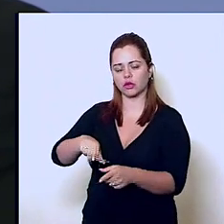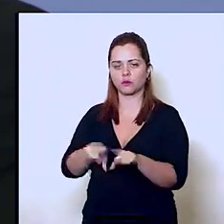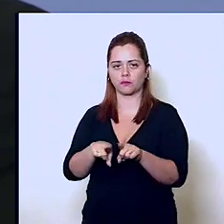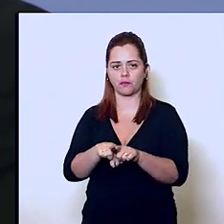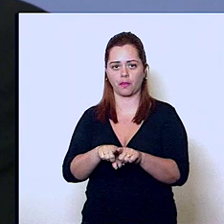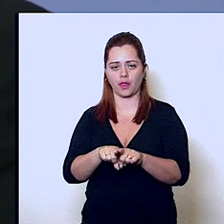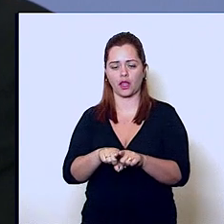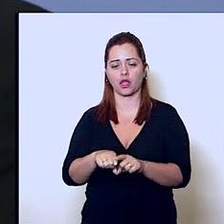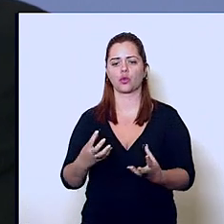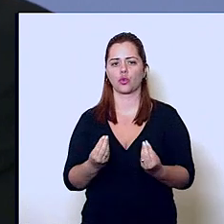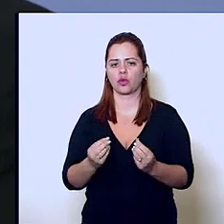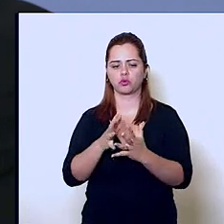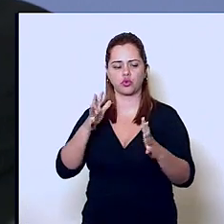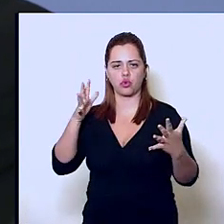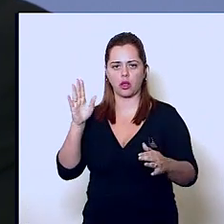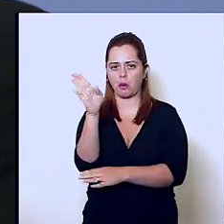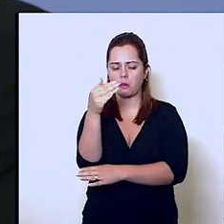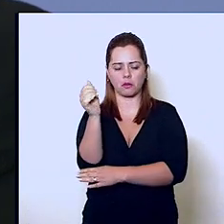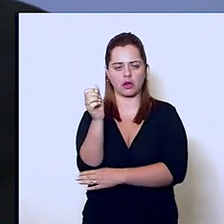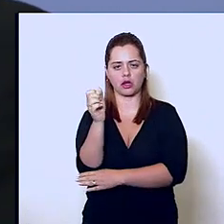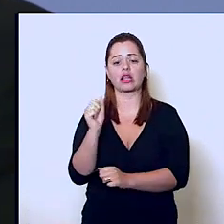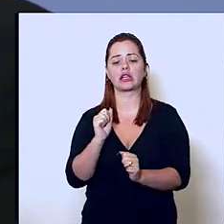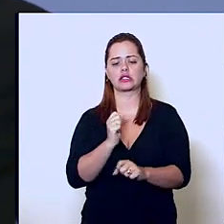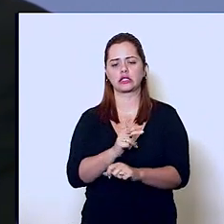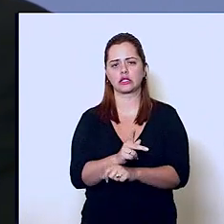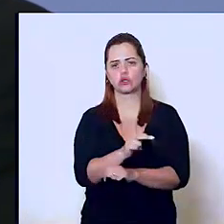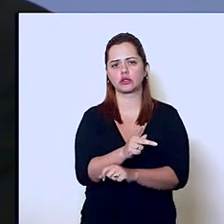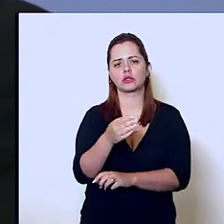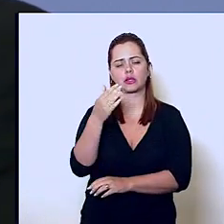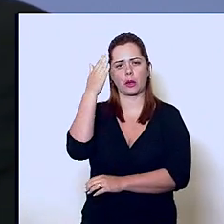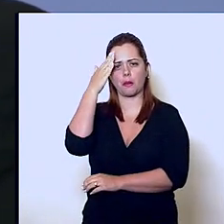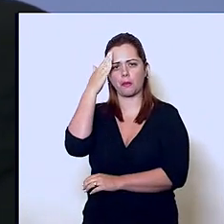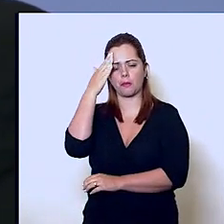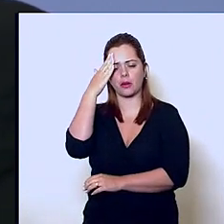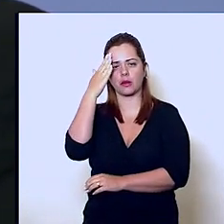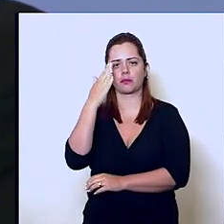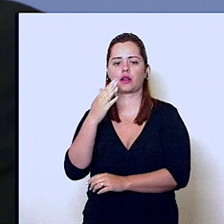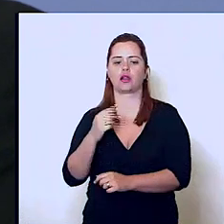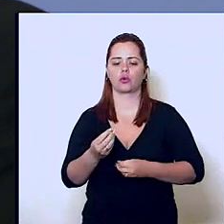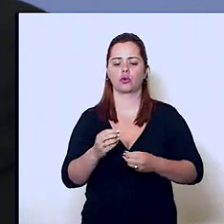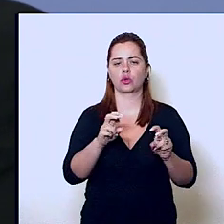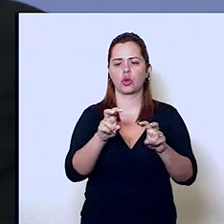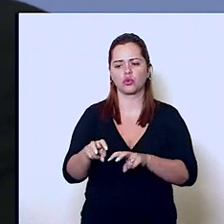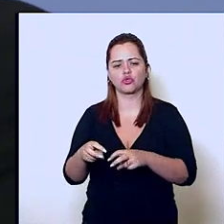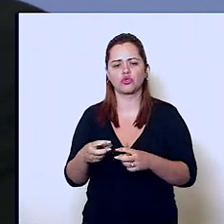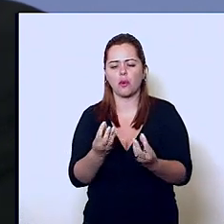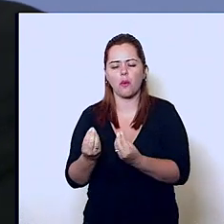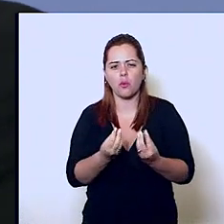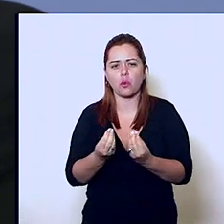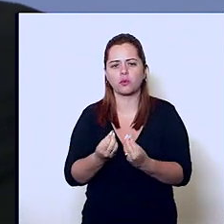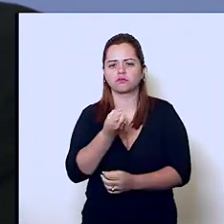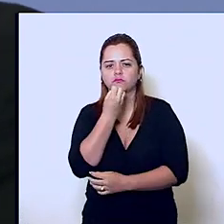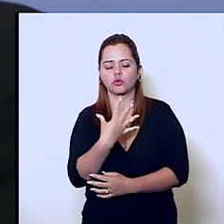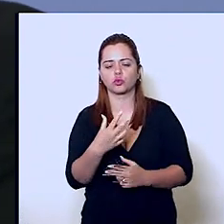por seu imenso empenho em cultivar um bom trânsito entre diferentes atores da sociedade, seja nos contatos